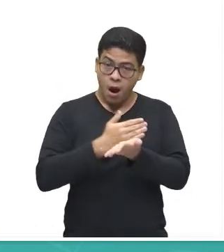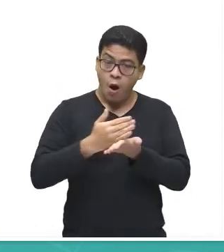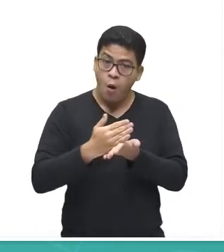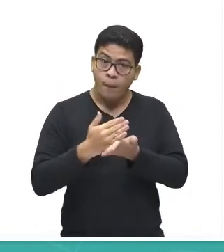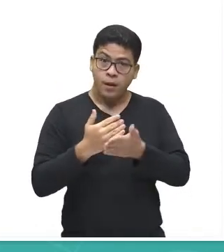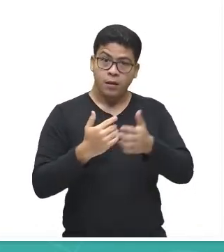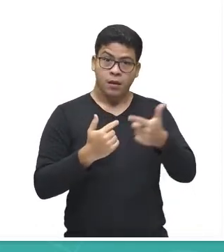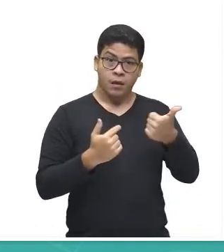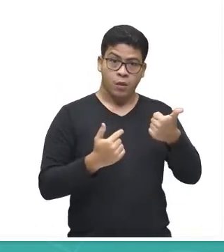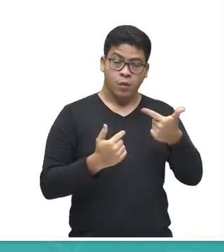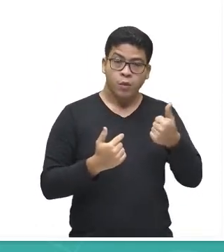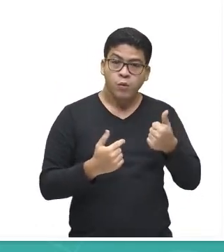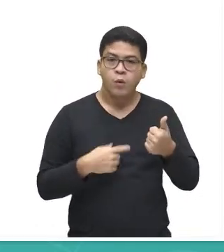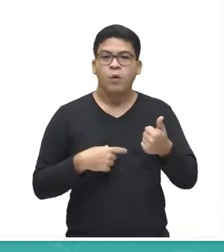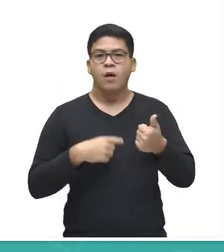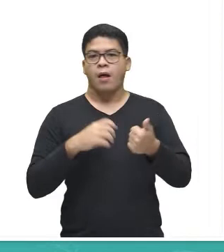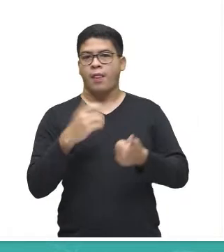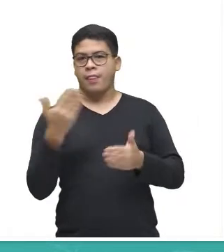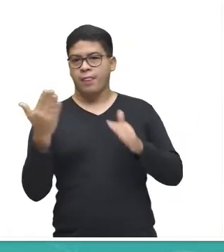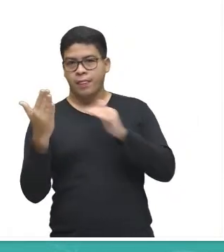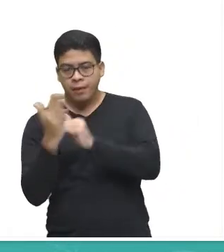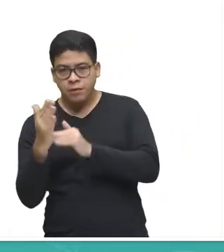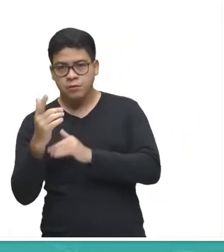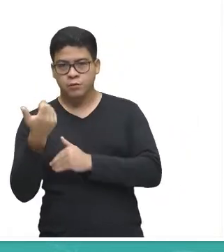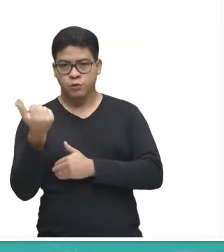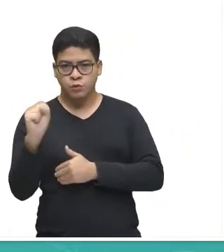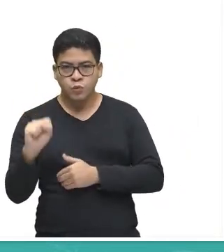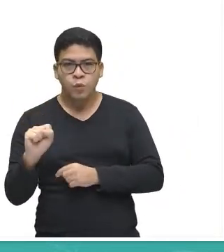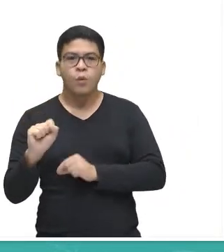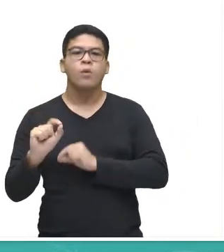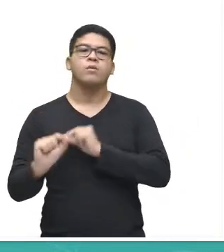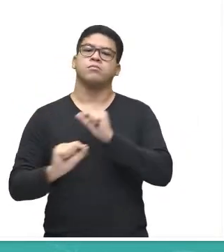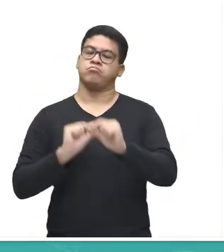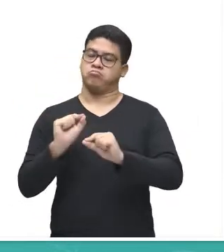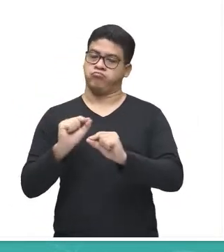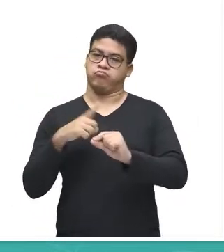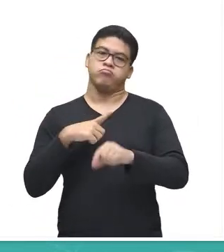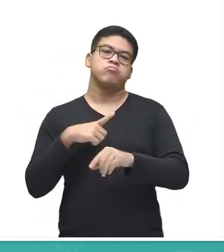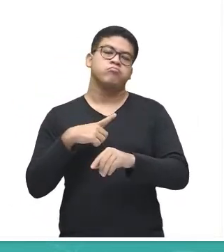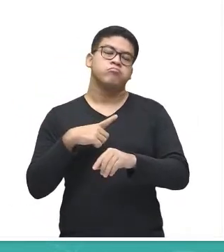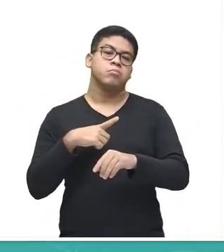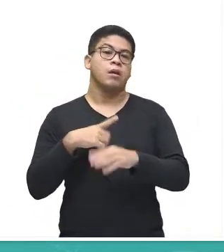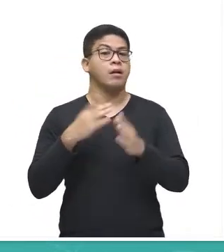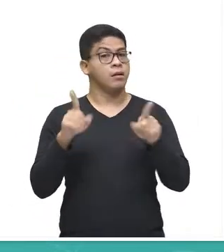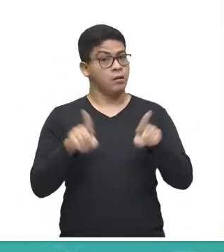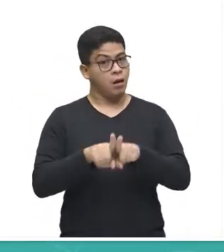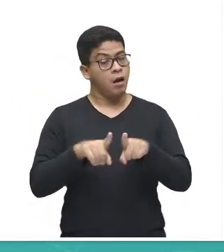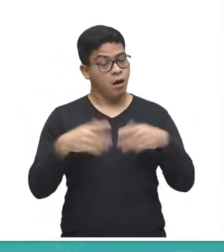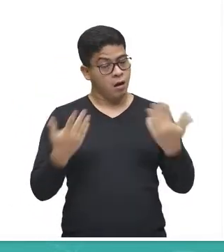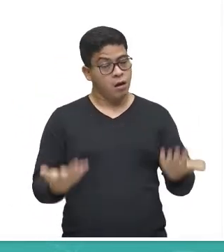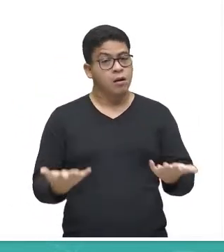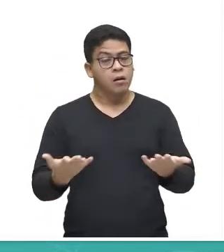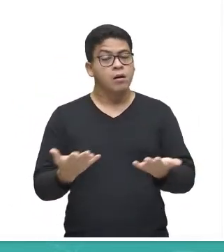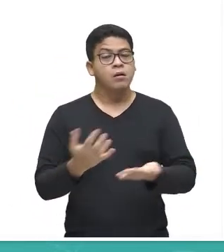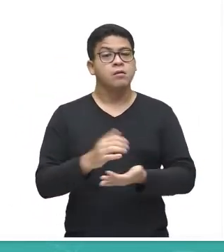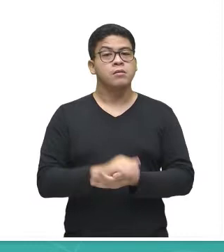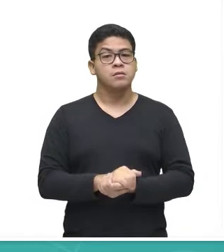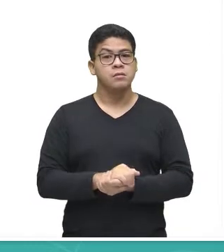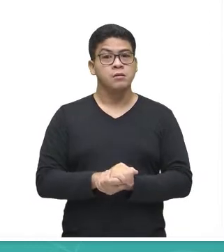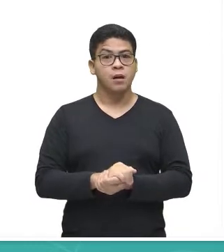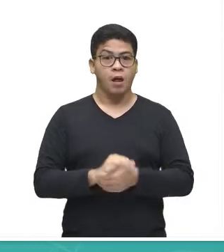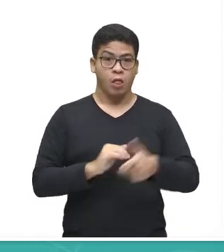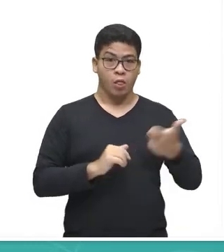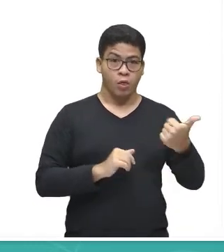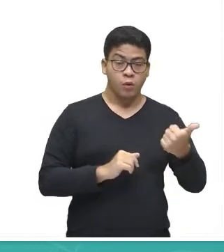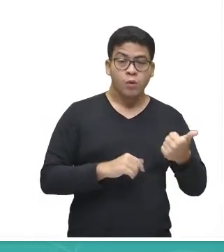entre 12 a 18 anos. Então, a ECA estabelece a adolescência 12